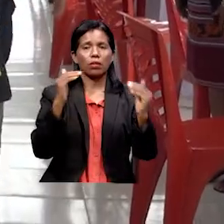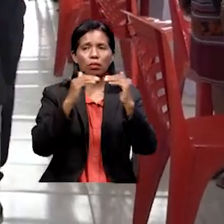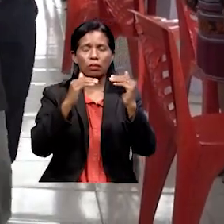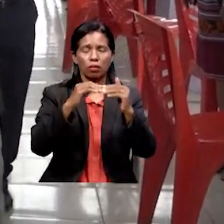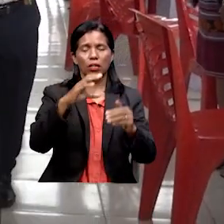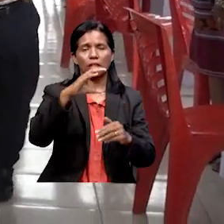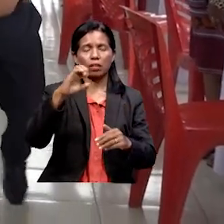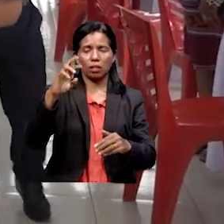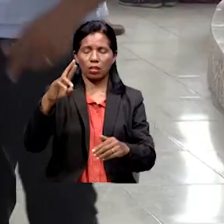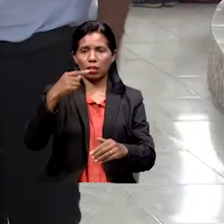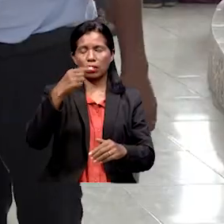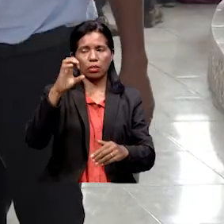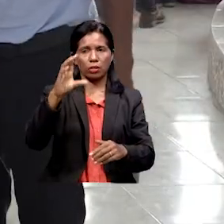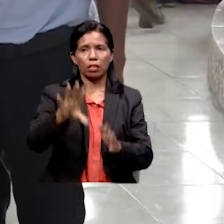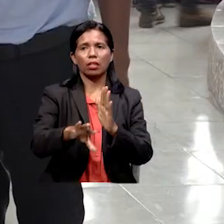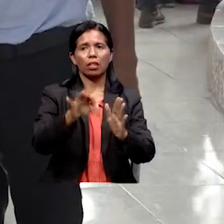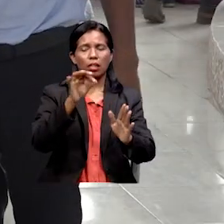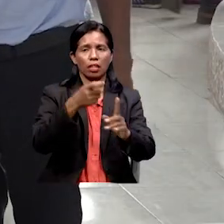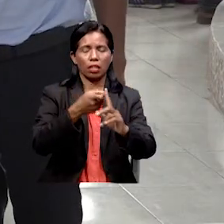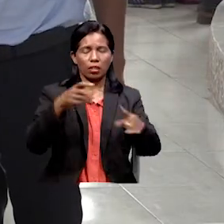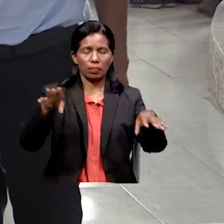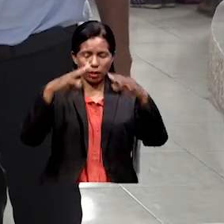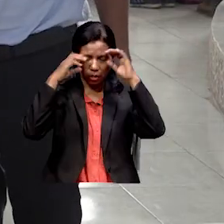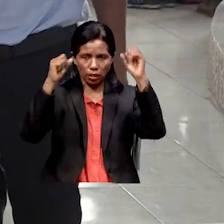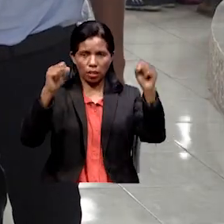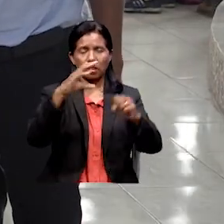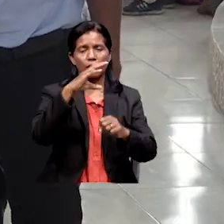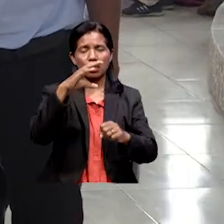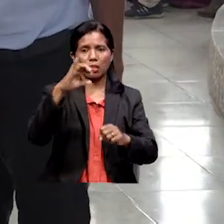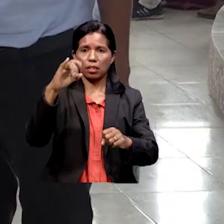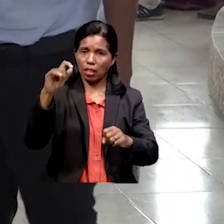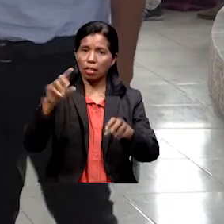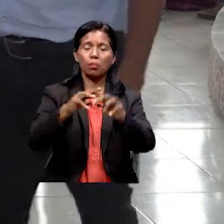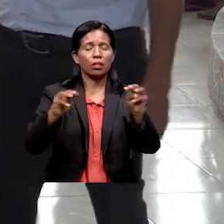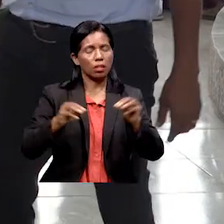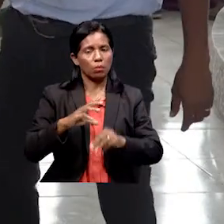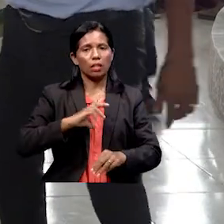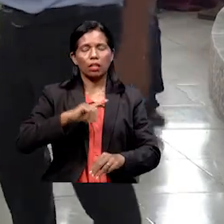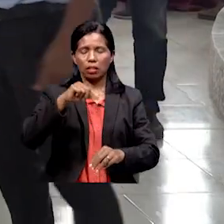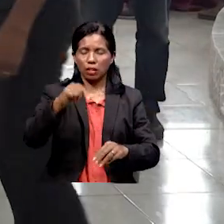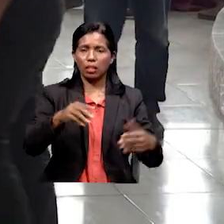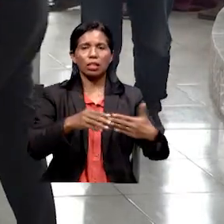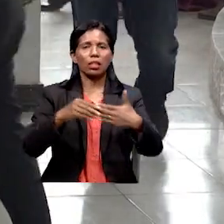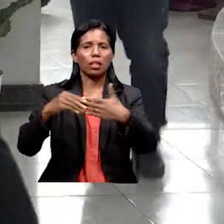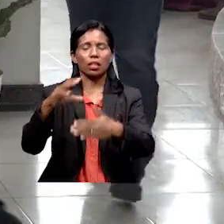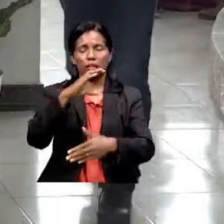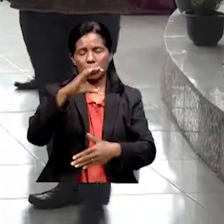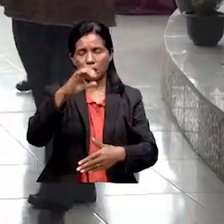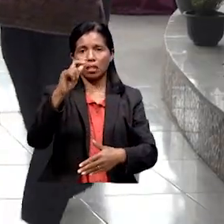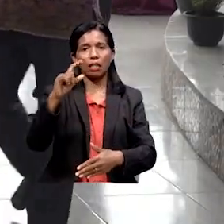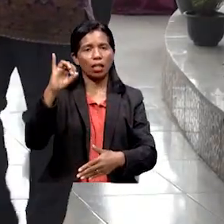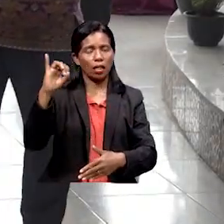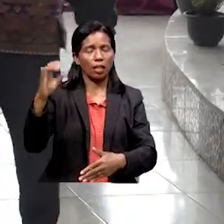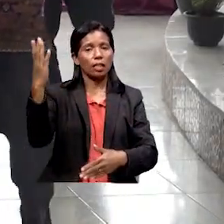Sérgio do Campos dos Santos, eleito no dar presidente da Câmara Comércio e Indústria município Liquiçá, onde lidera a Câmara Comércio e Indústria durante a Tinanhat,